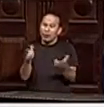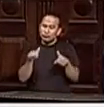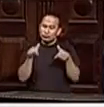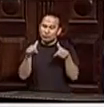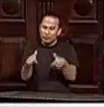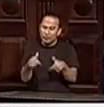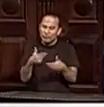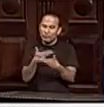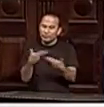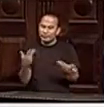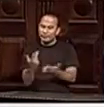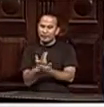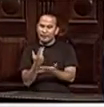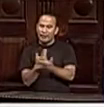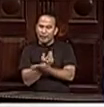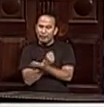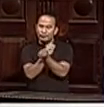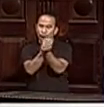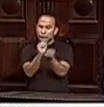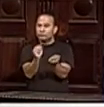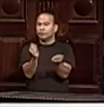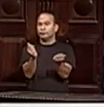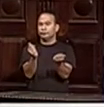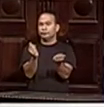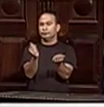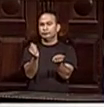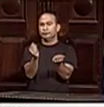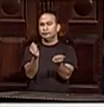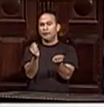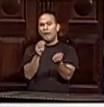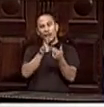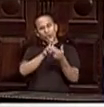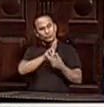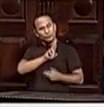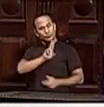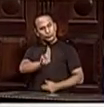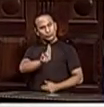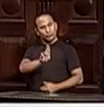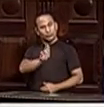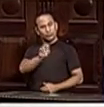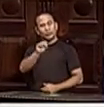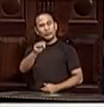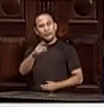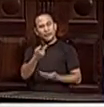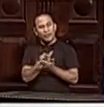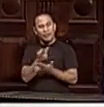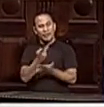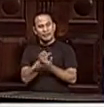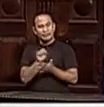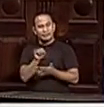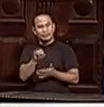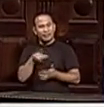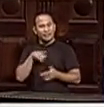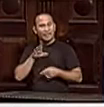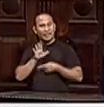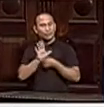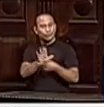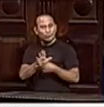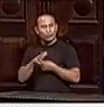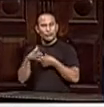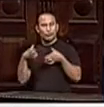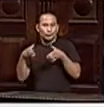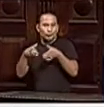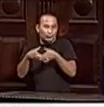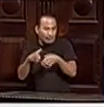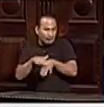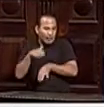praticar ilícitos sem que seja impossível que ele responda por esses ilícitos se ele possui o apoio da maioria dos seus